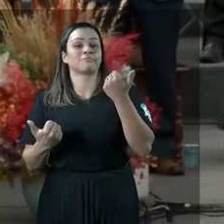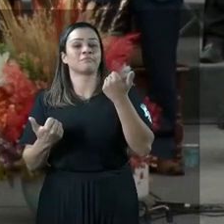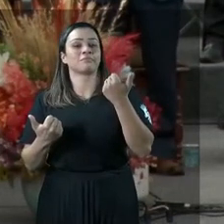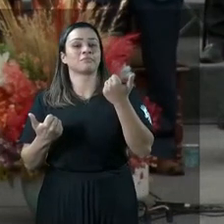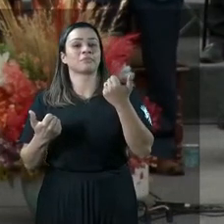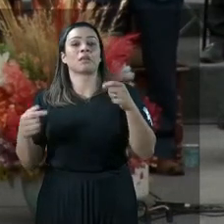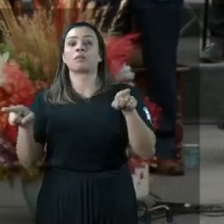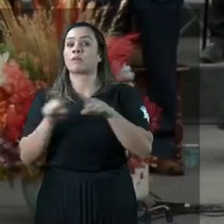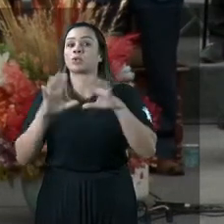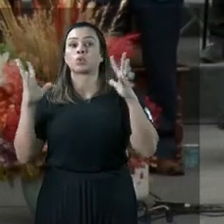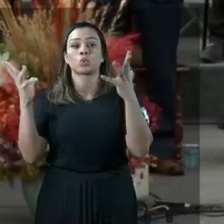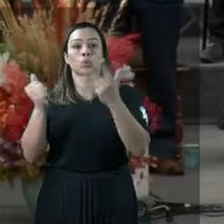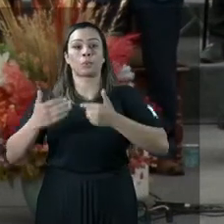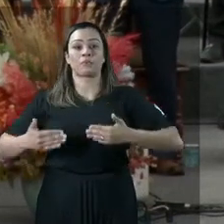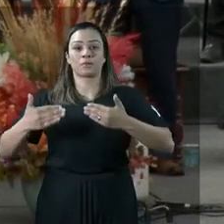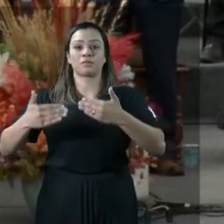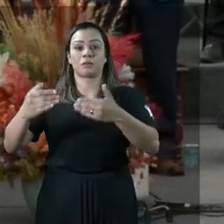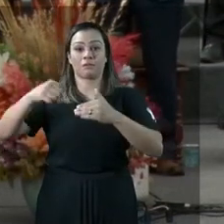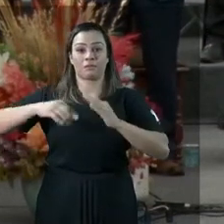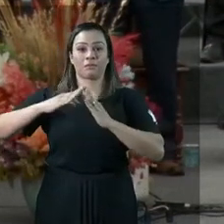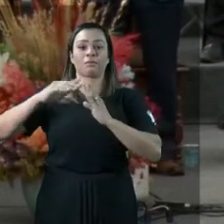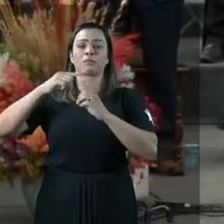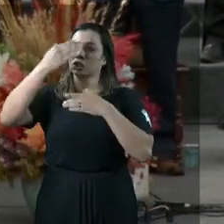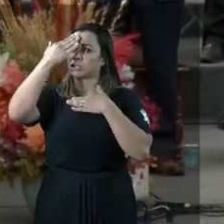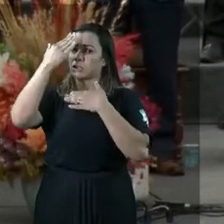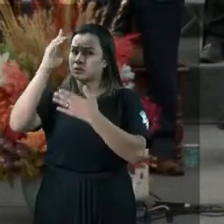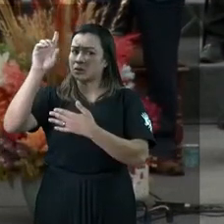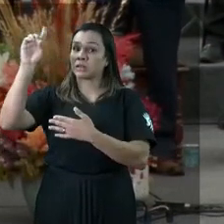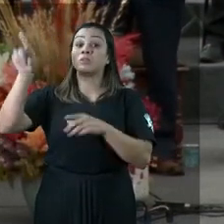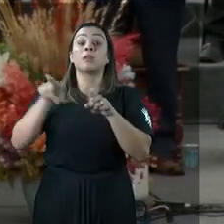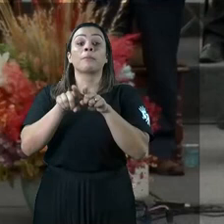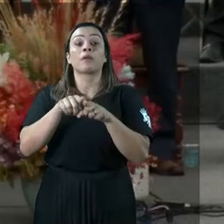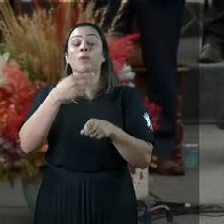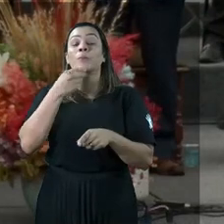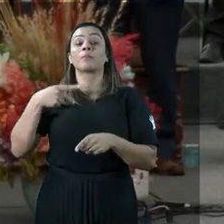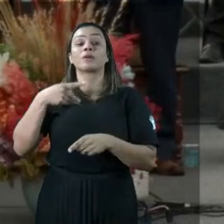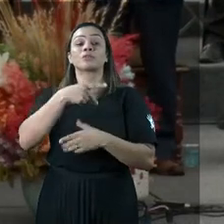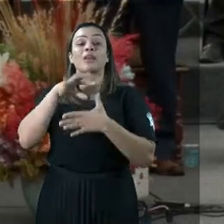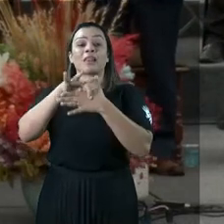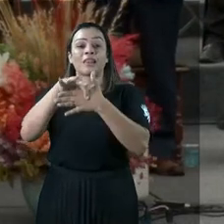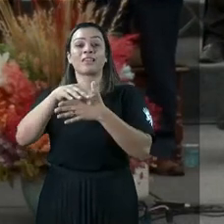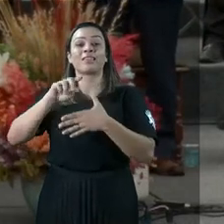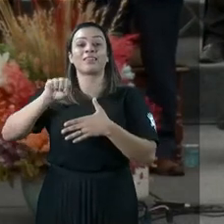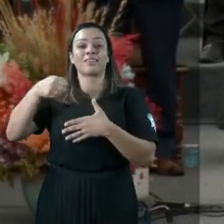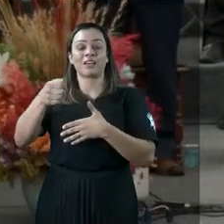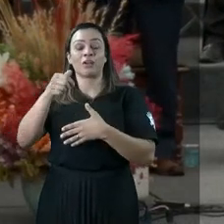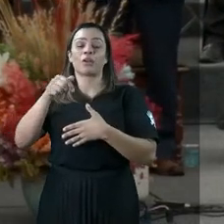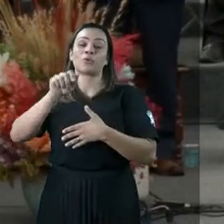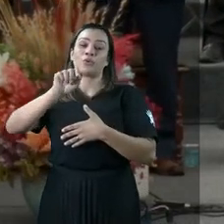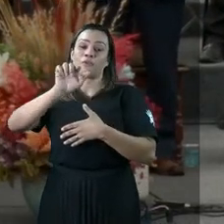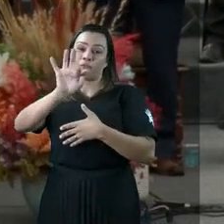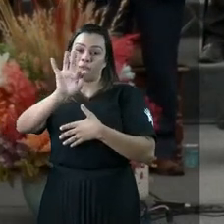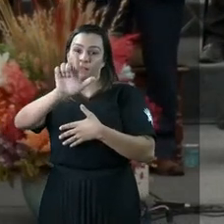corpo ministerial. Louvar a Deus e agradecer a Deus pela vida do pastor Flávio Pena. Deus abençoe, pastor, a sua vida, a sua